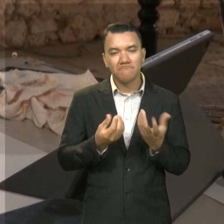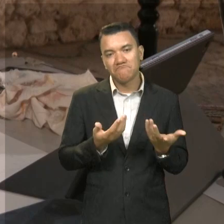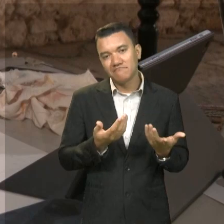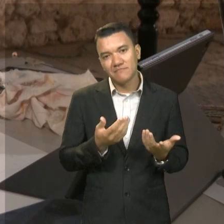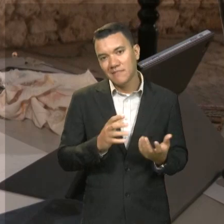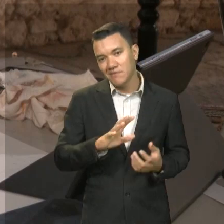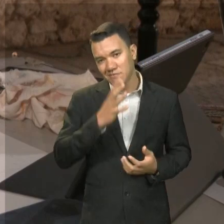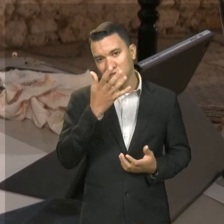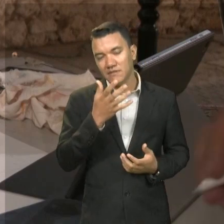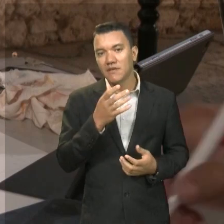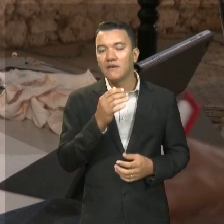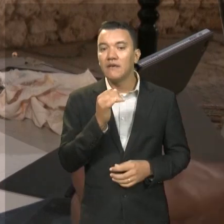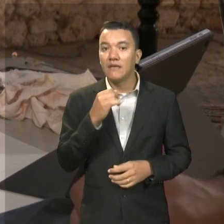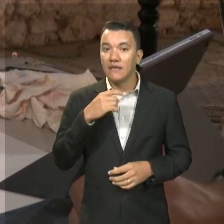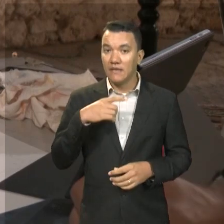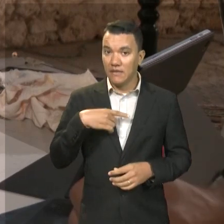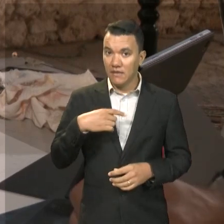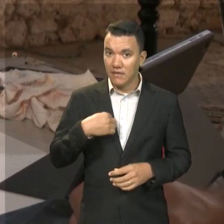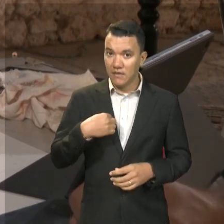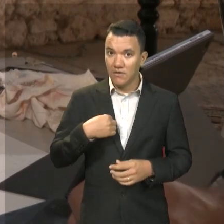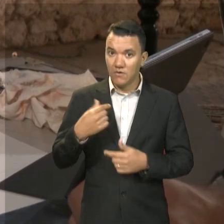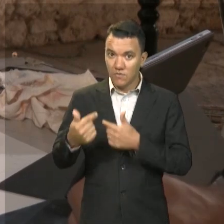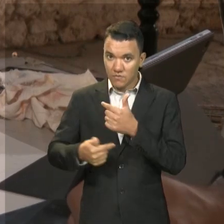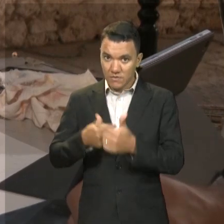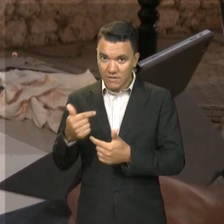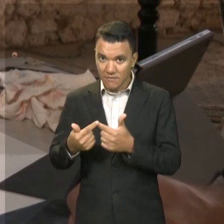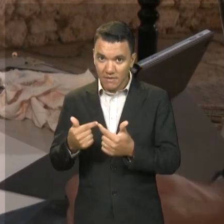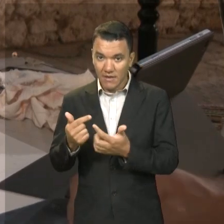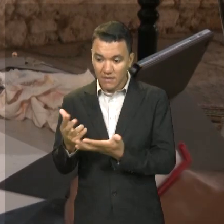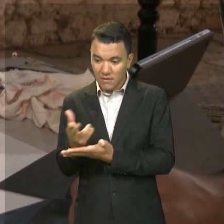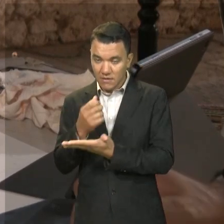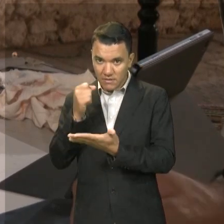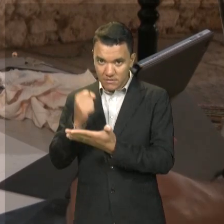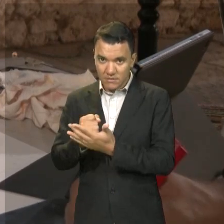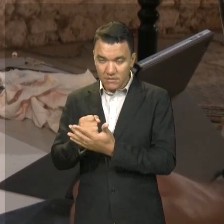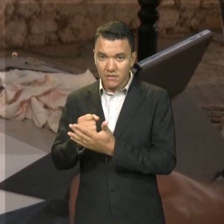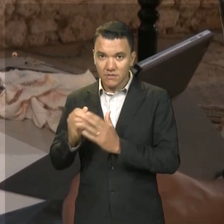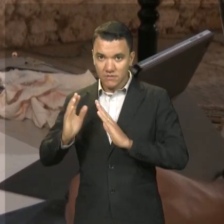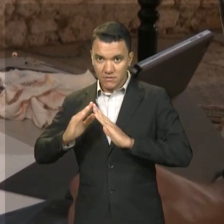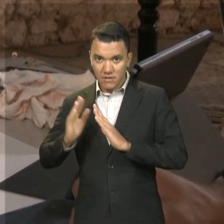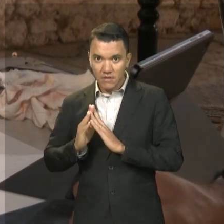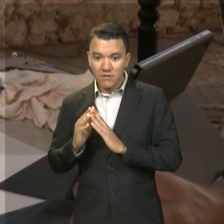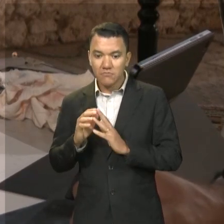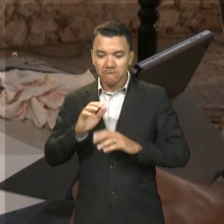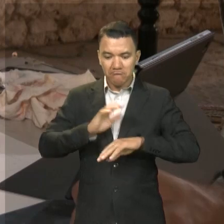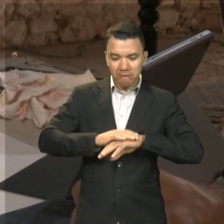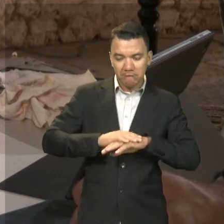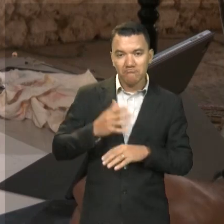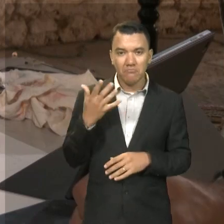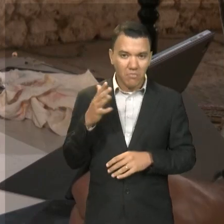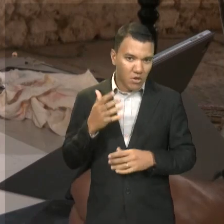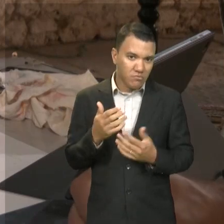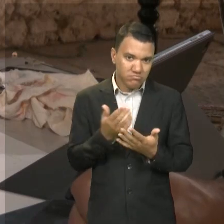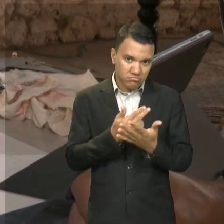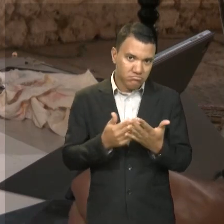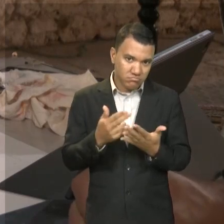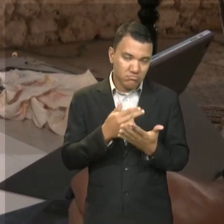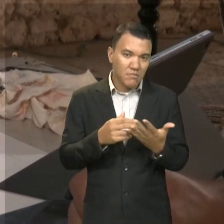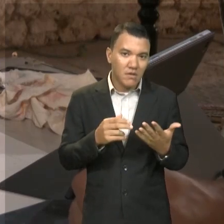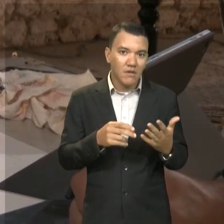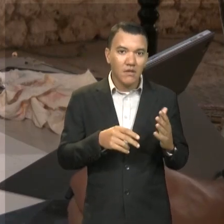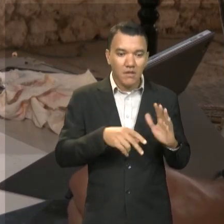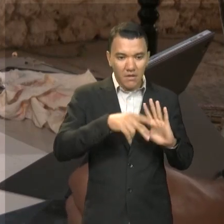de interiores e eu fazia meus desenhos à mão livre. Então, aí os meus desenhos à mão livre de